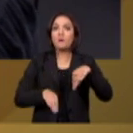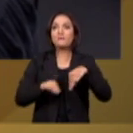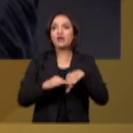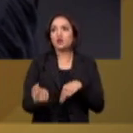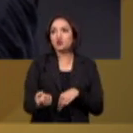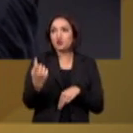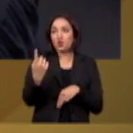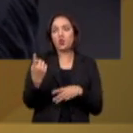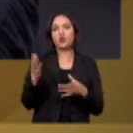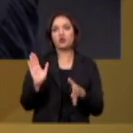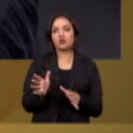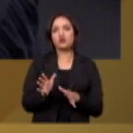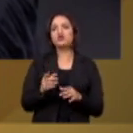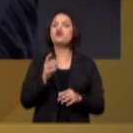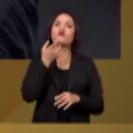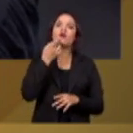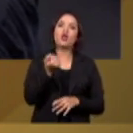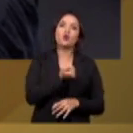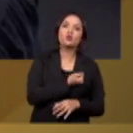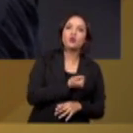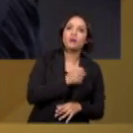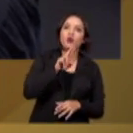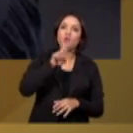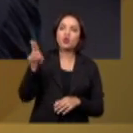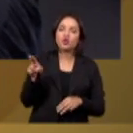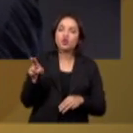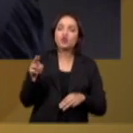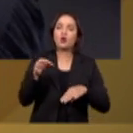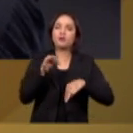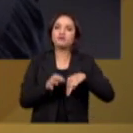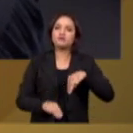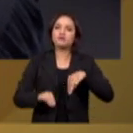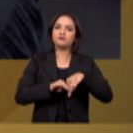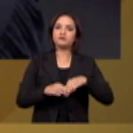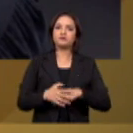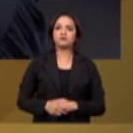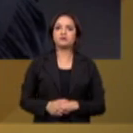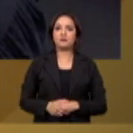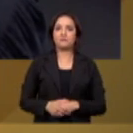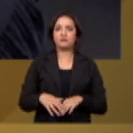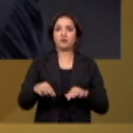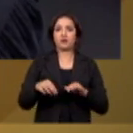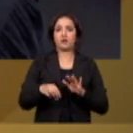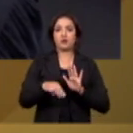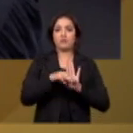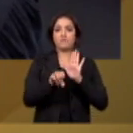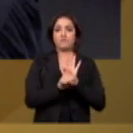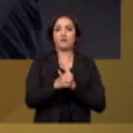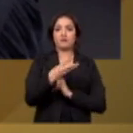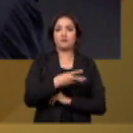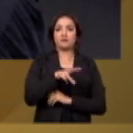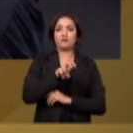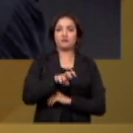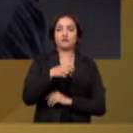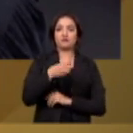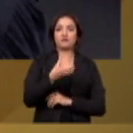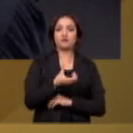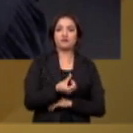mencionar em número não mandaram segurança e relatores mandado de segurança 35123